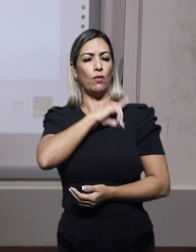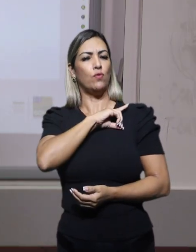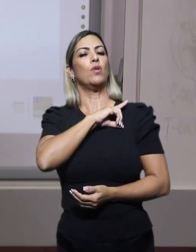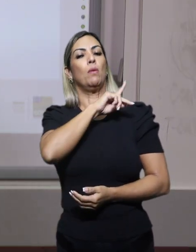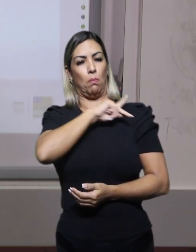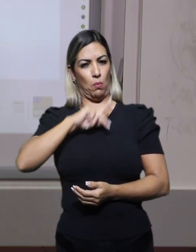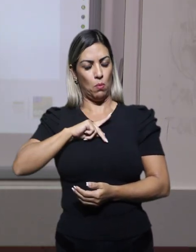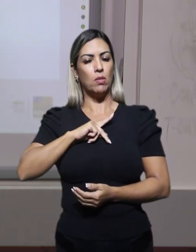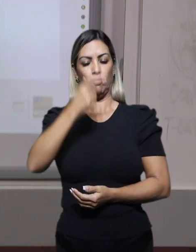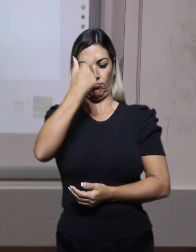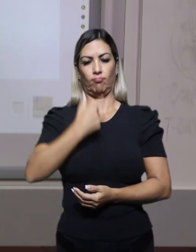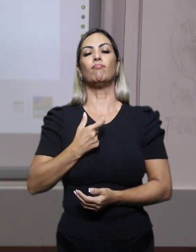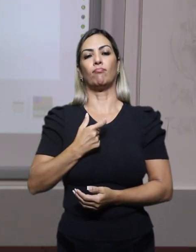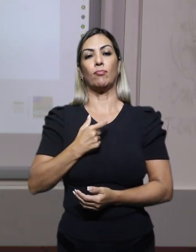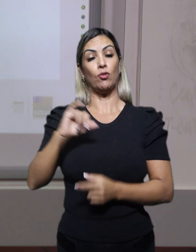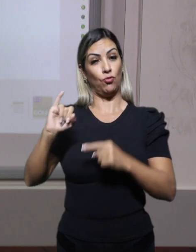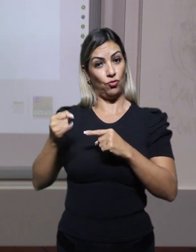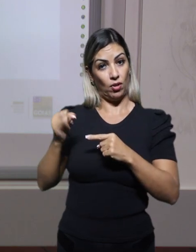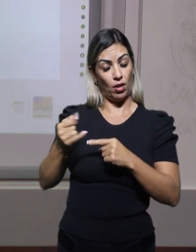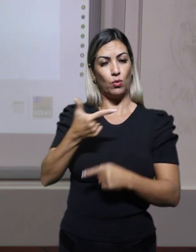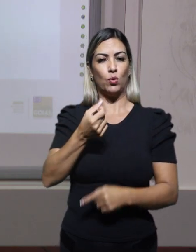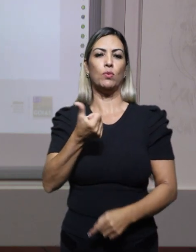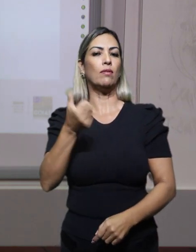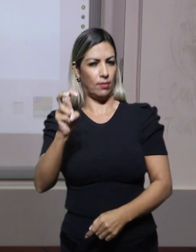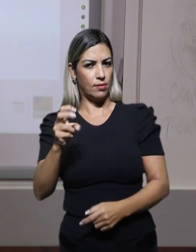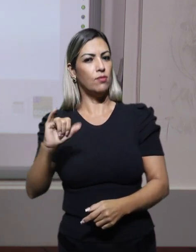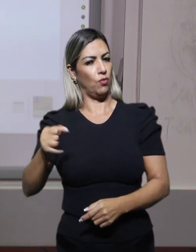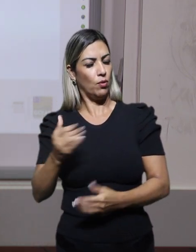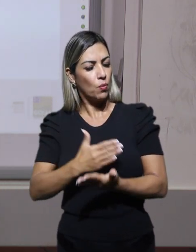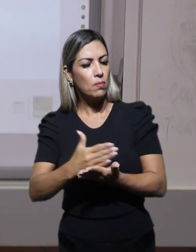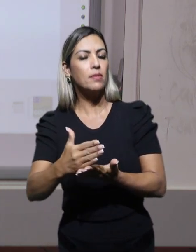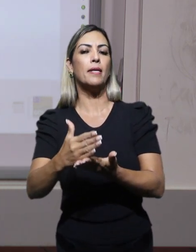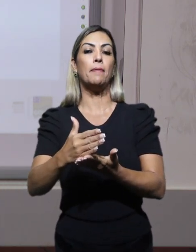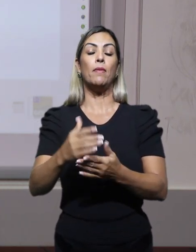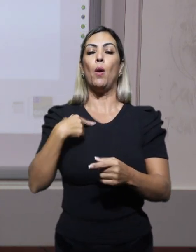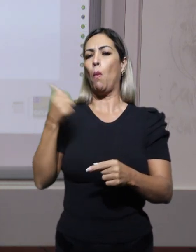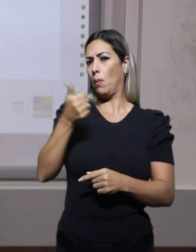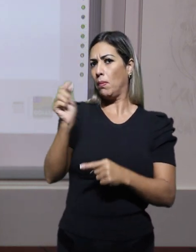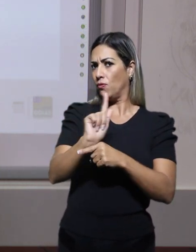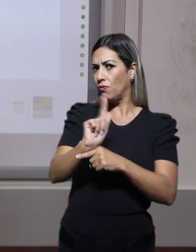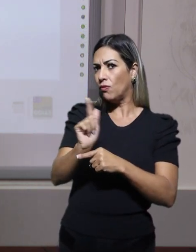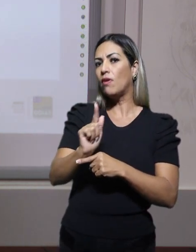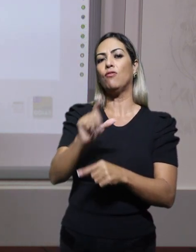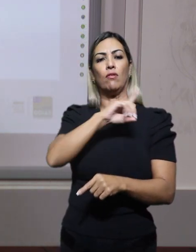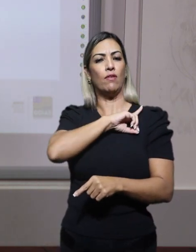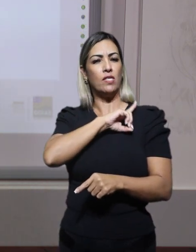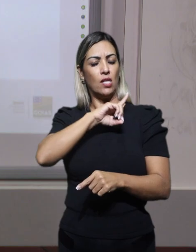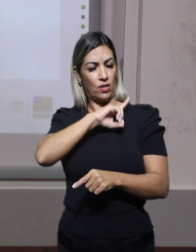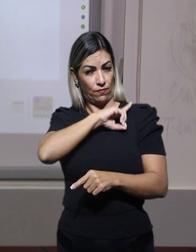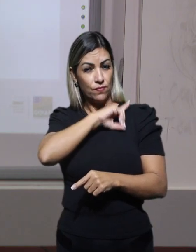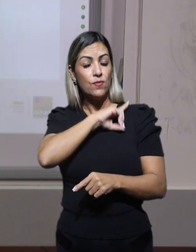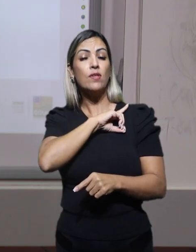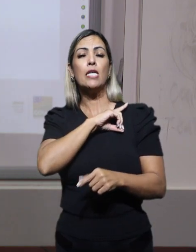de Goiás desde janeiro de 2015, fui a primeira gerente da Defensoria Criminal, fui a